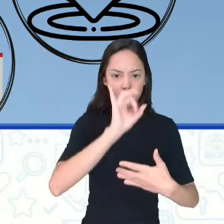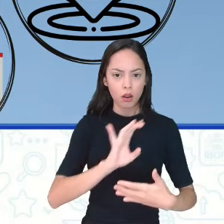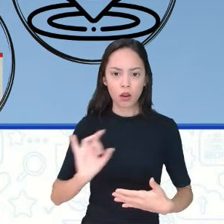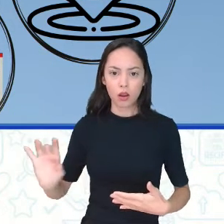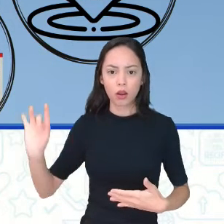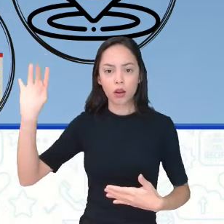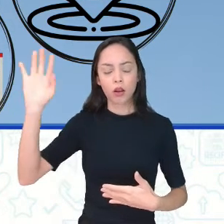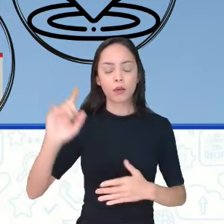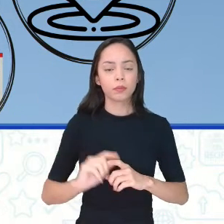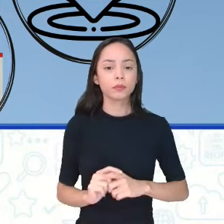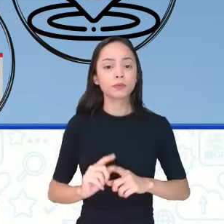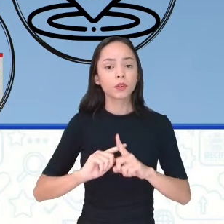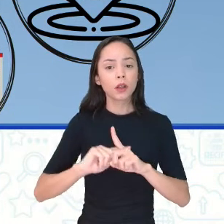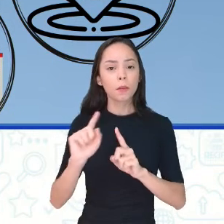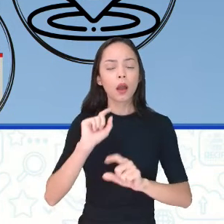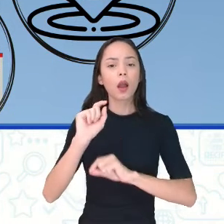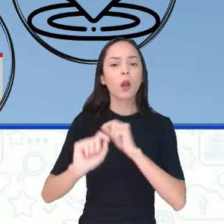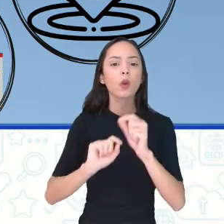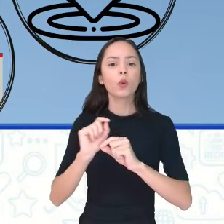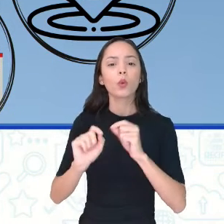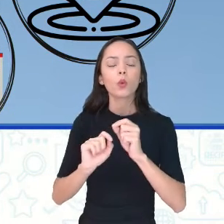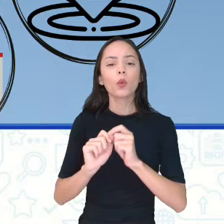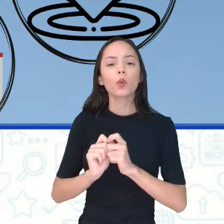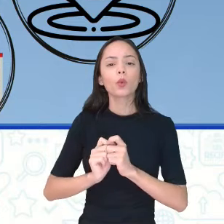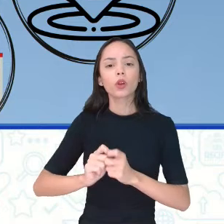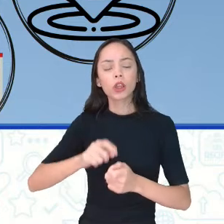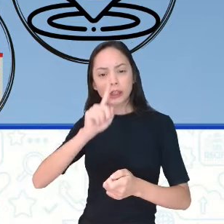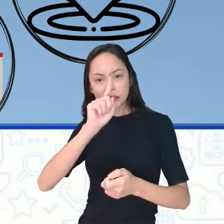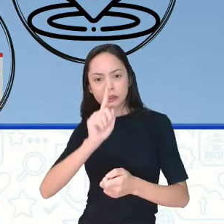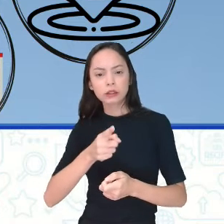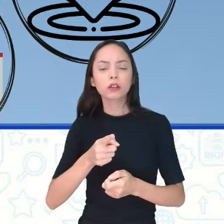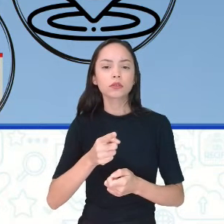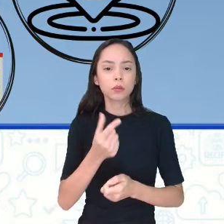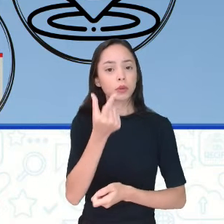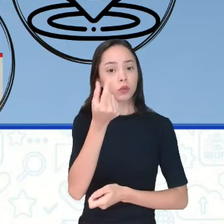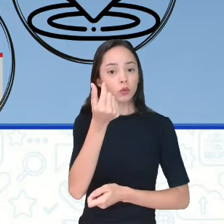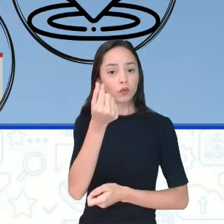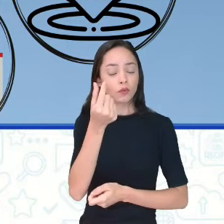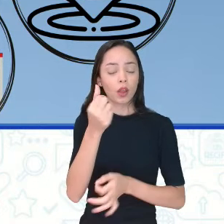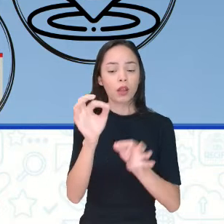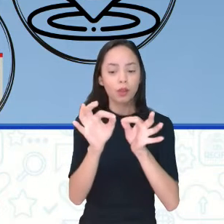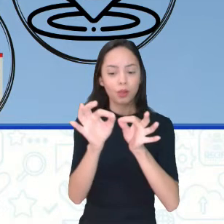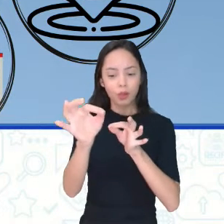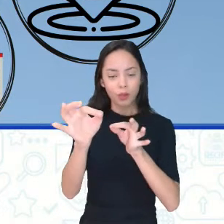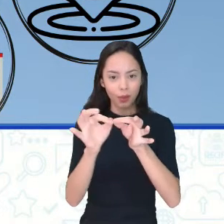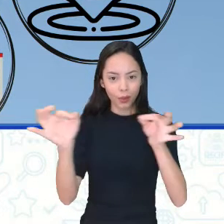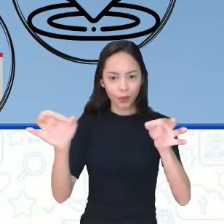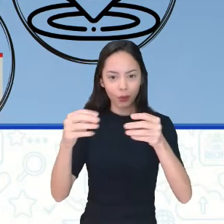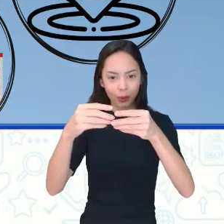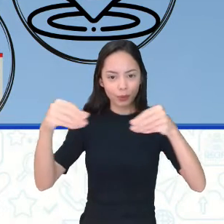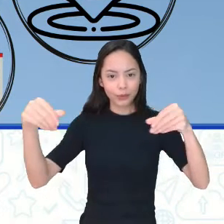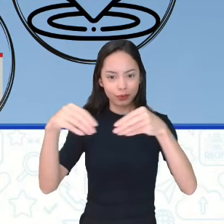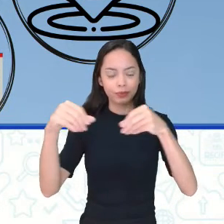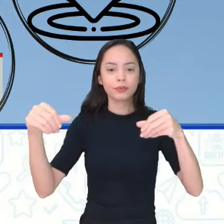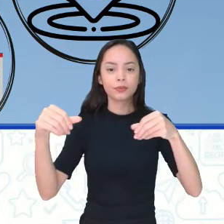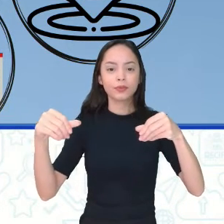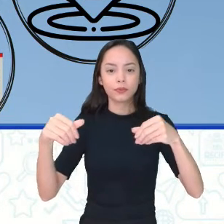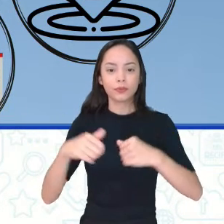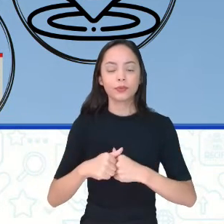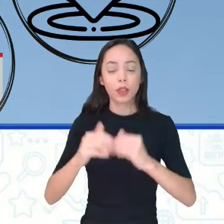é que determina o valor da terra, né? O que é que determina que para você morar naquele espaço você tem